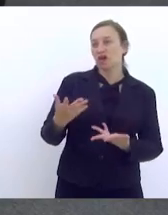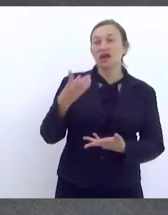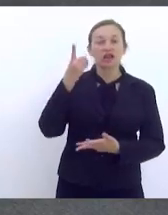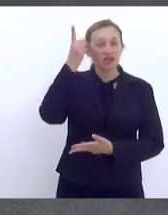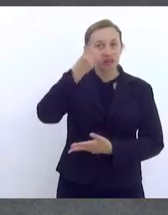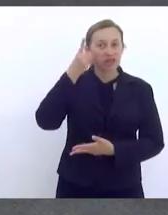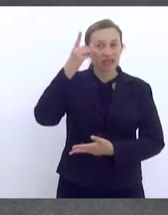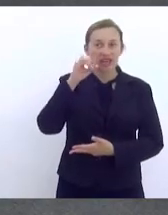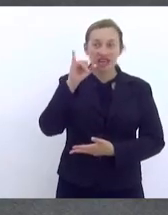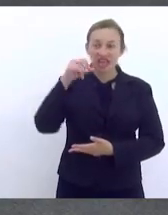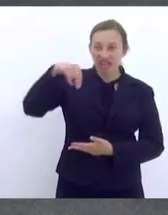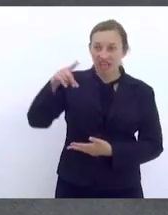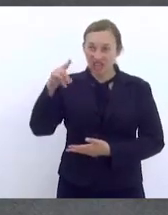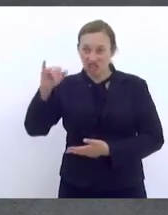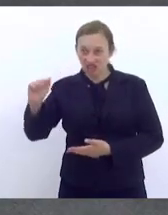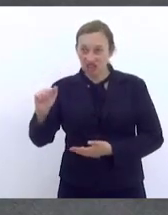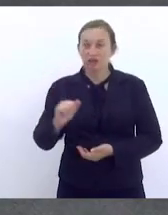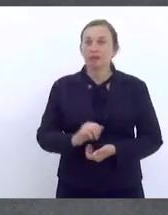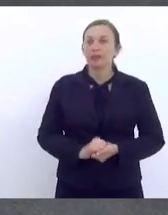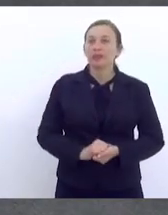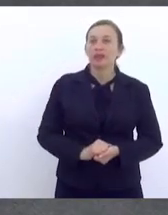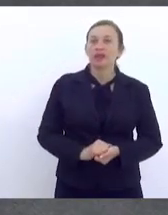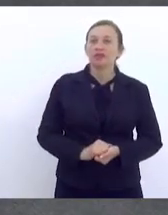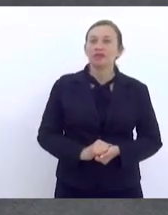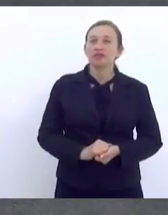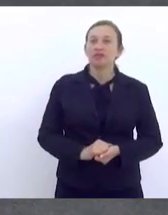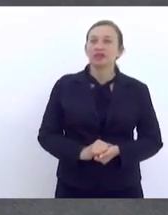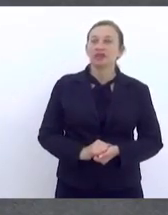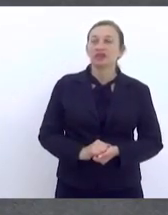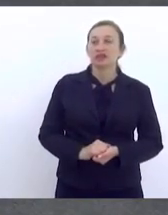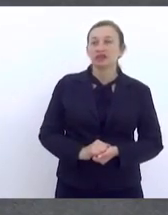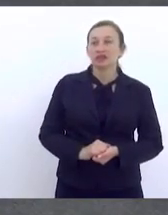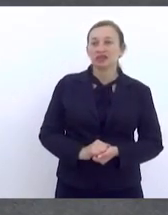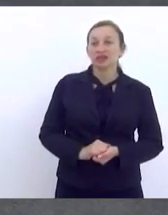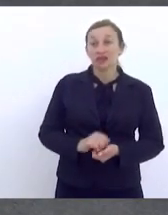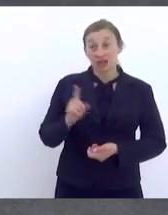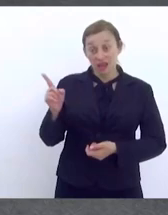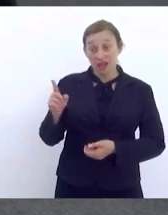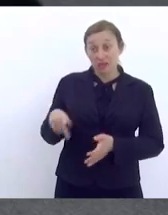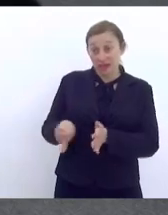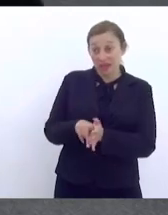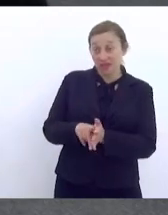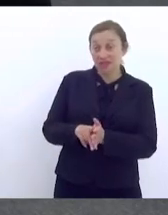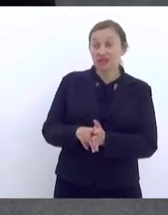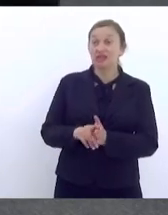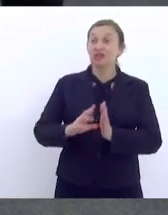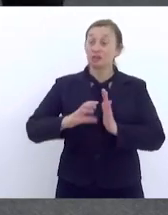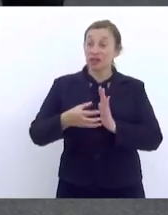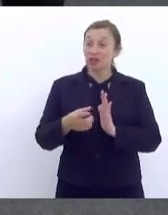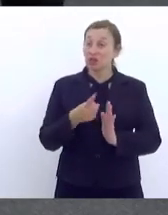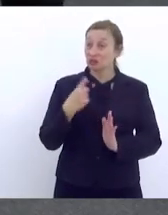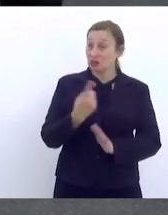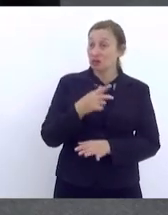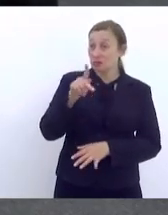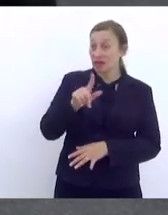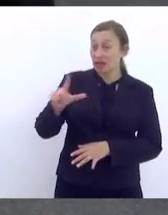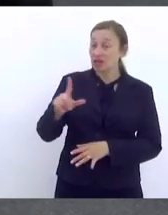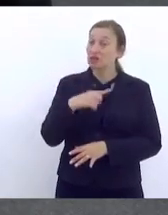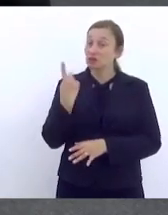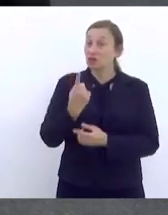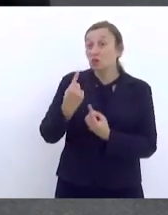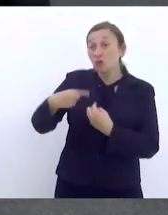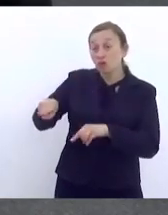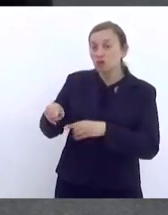Índia amelau é Embora ela seja do nosso partido do pl Mas nós somos contrários